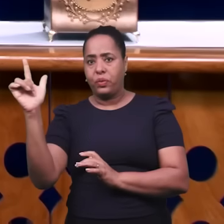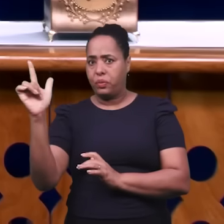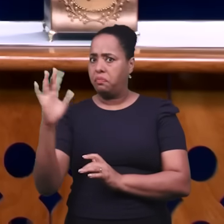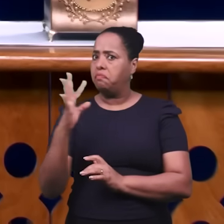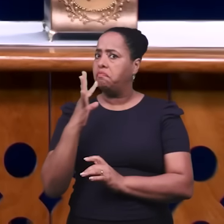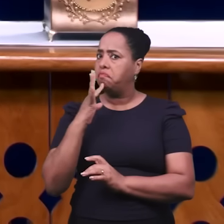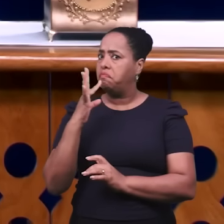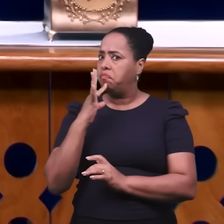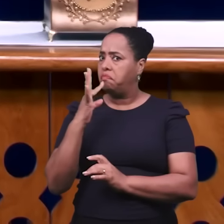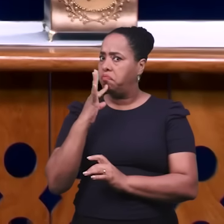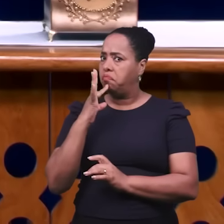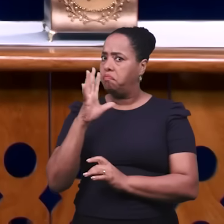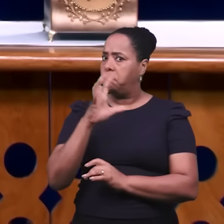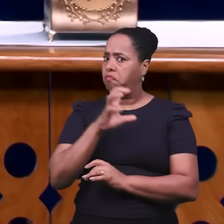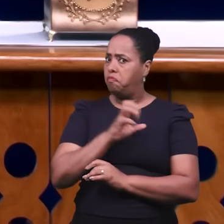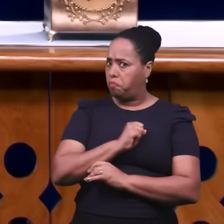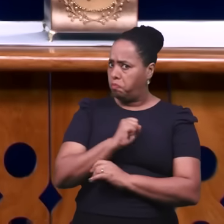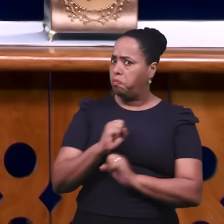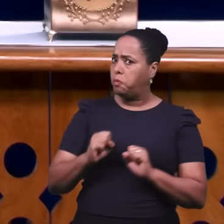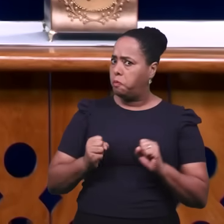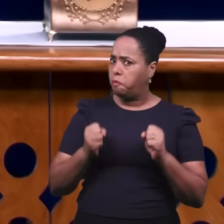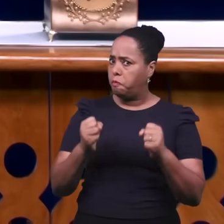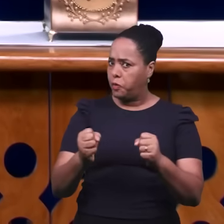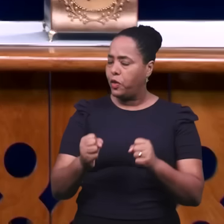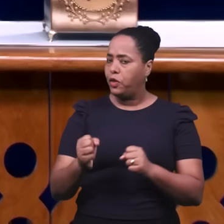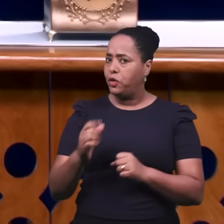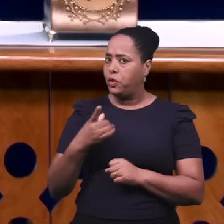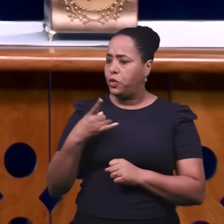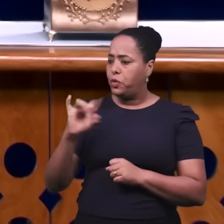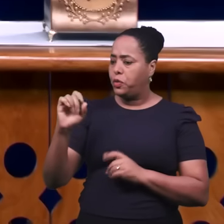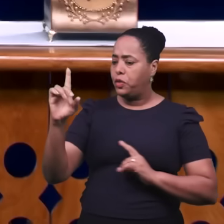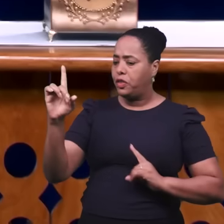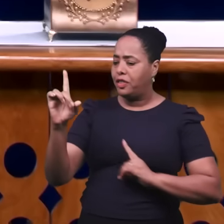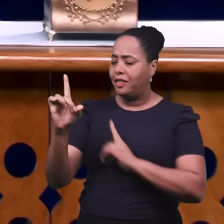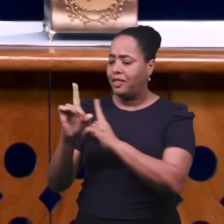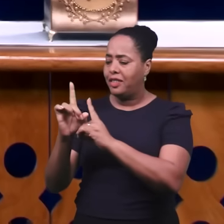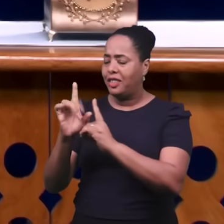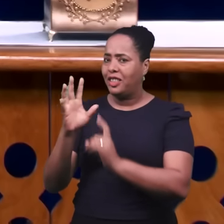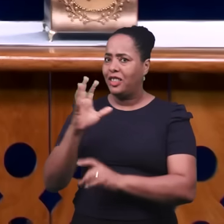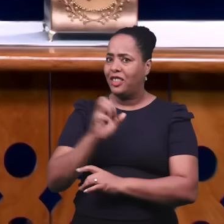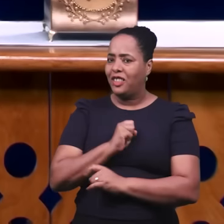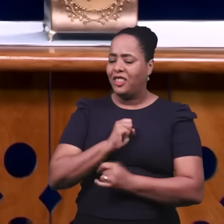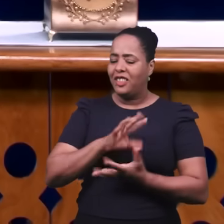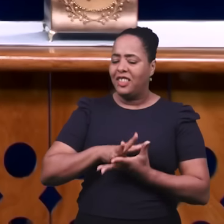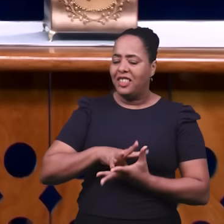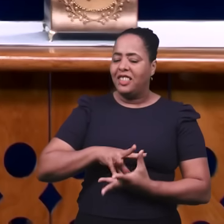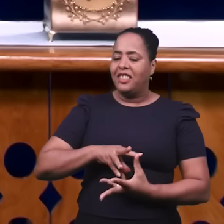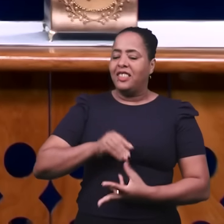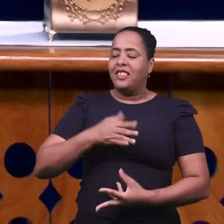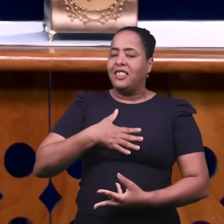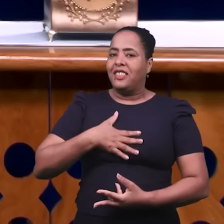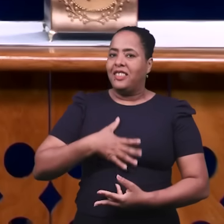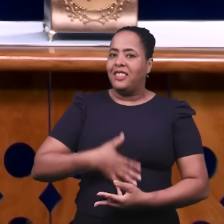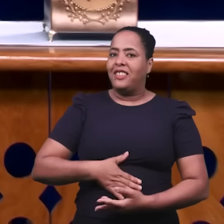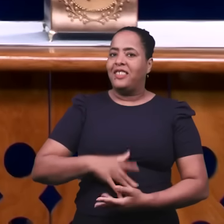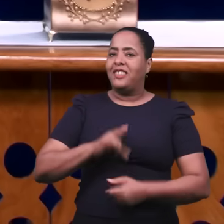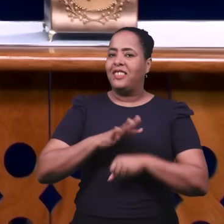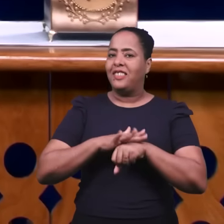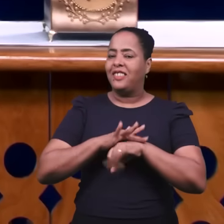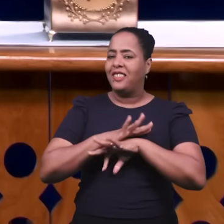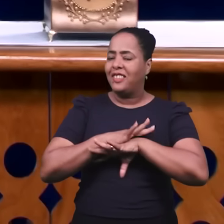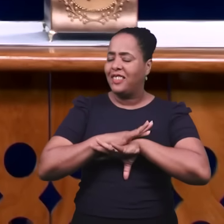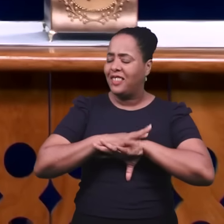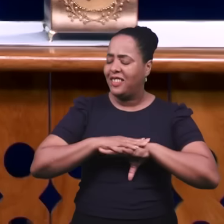Na verdade, um dia nós encontramos esse grande amor que aquece a alma, que cura as